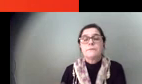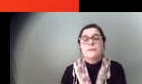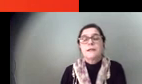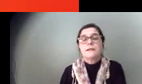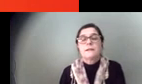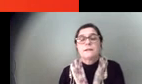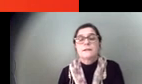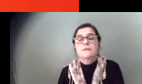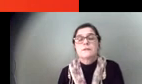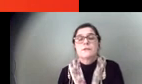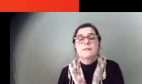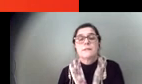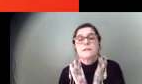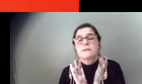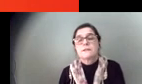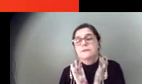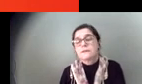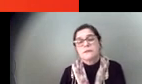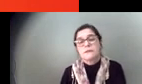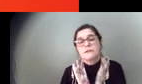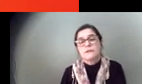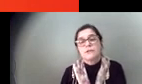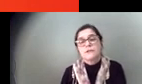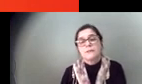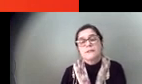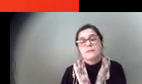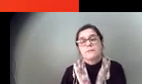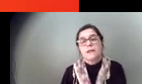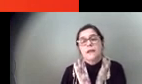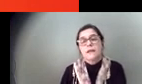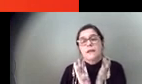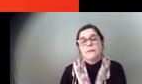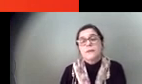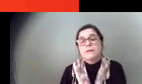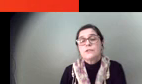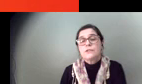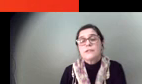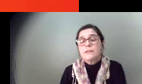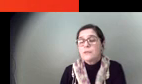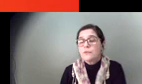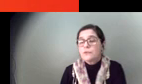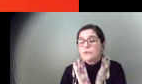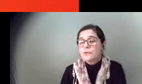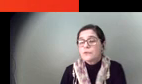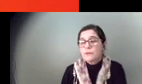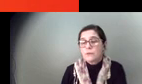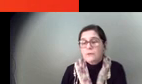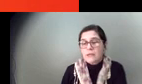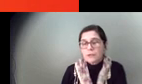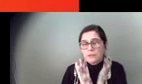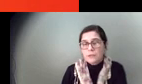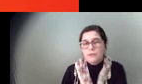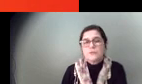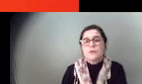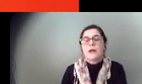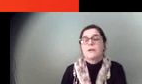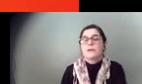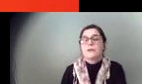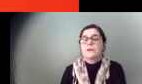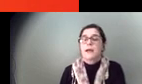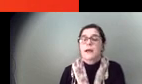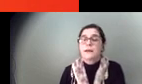11h30, né? Nas nossas semanas de ATPC. Mas a gente sabe que tem professores que não conseguem cumprir